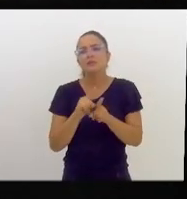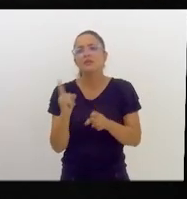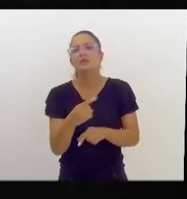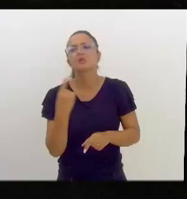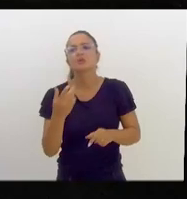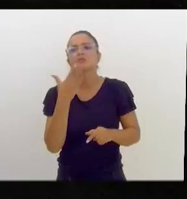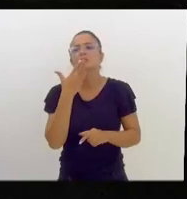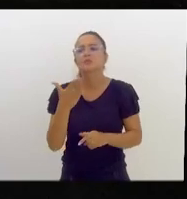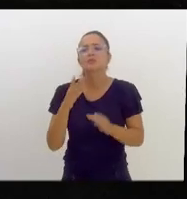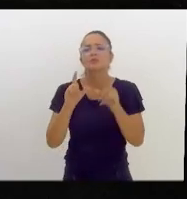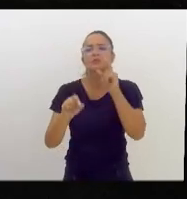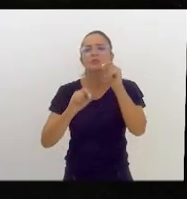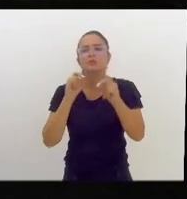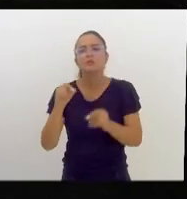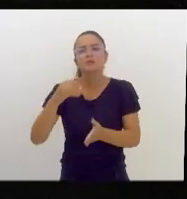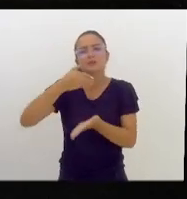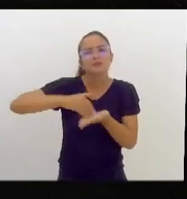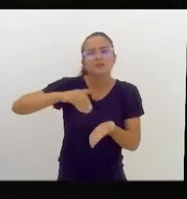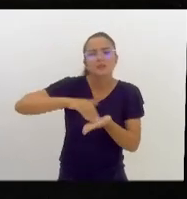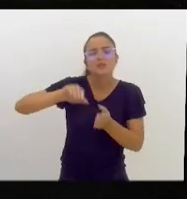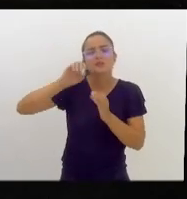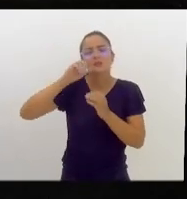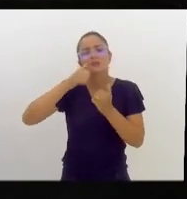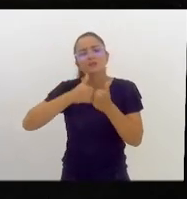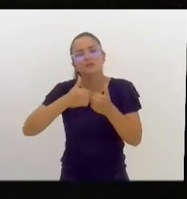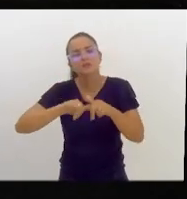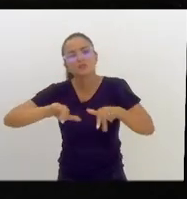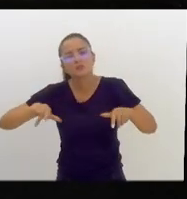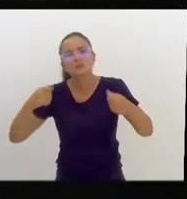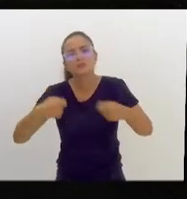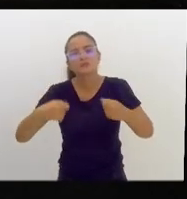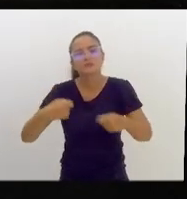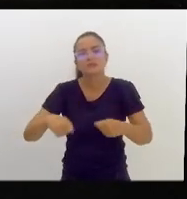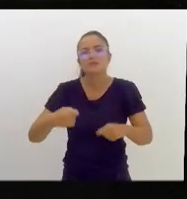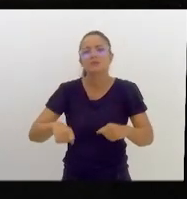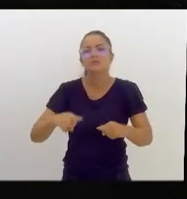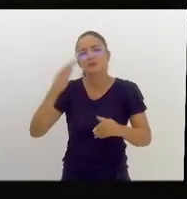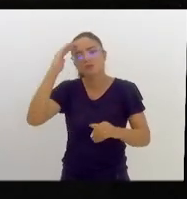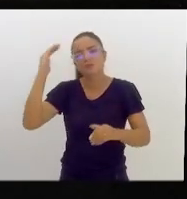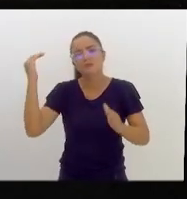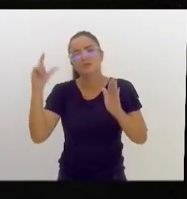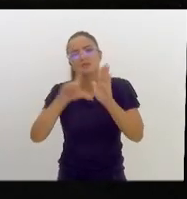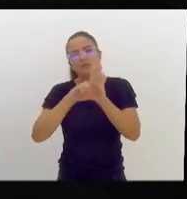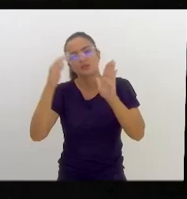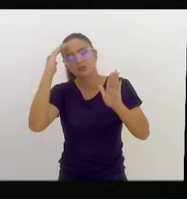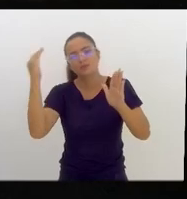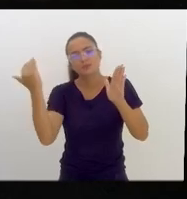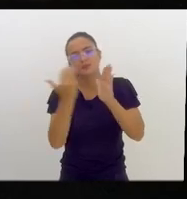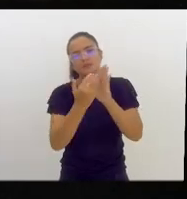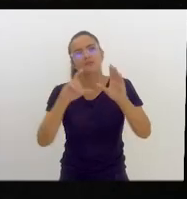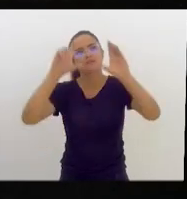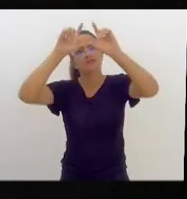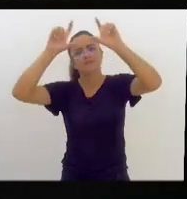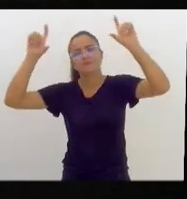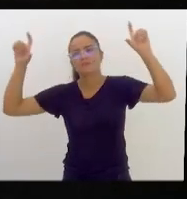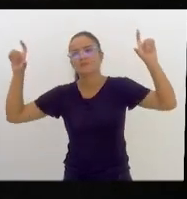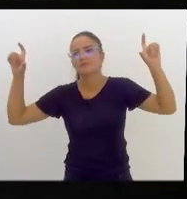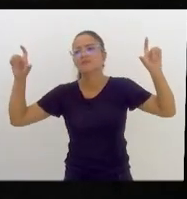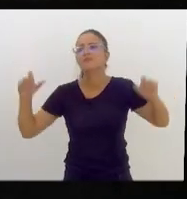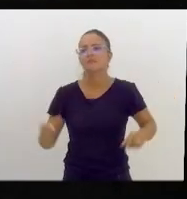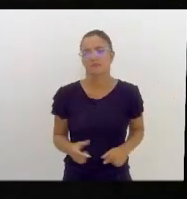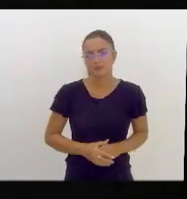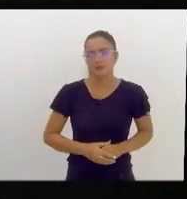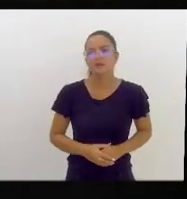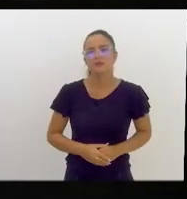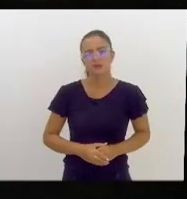Secretaria de Transporte cumprisse a lei do painel eletrônico, que determina que as concessionárias,